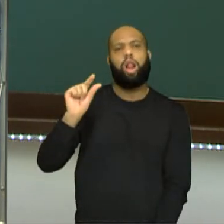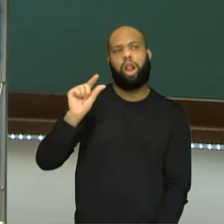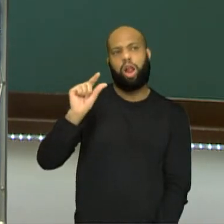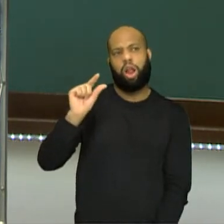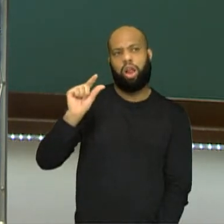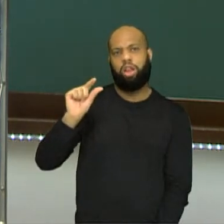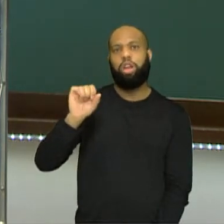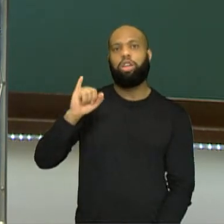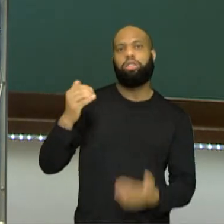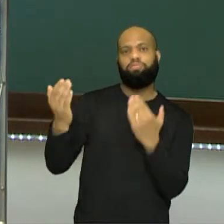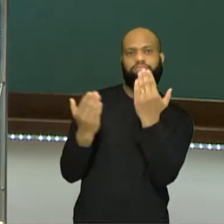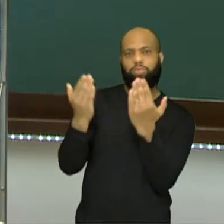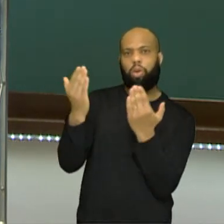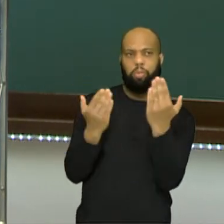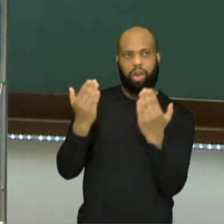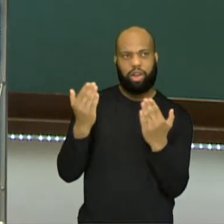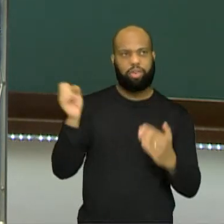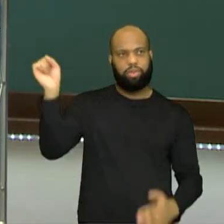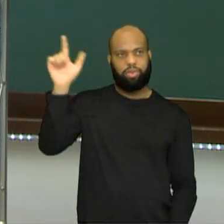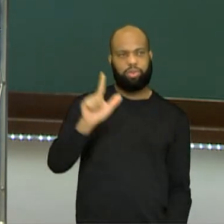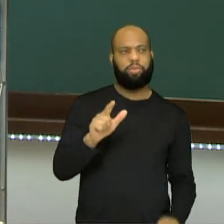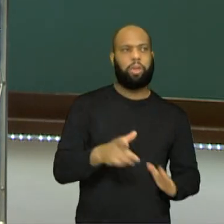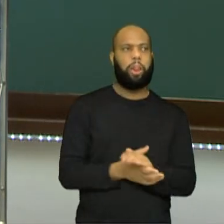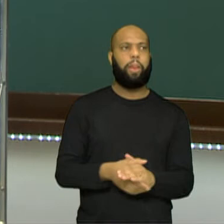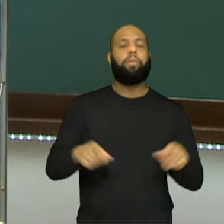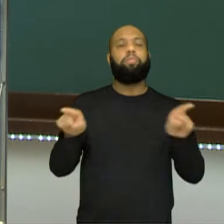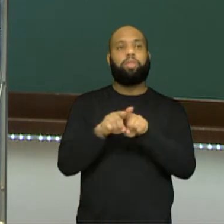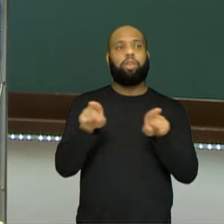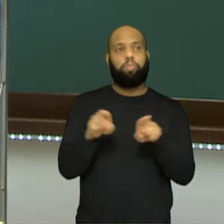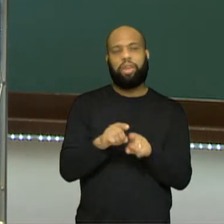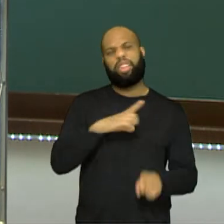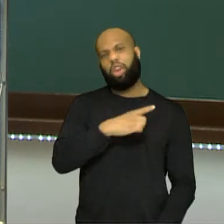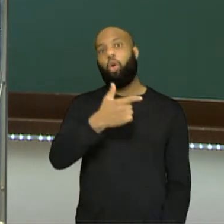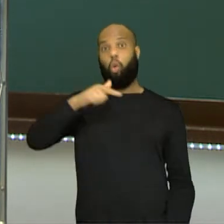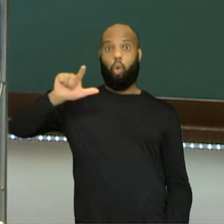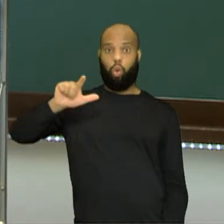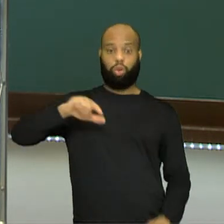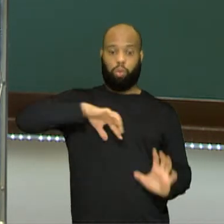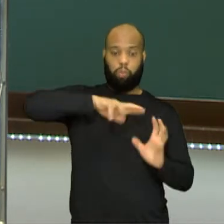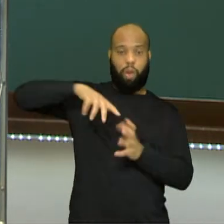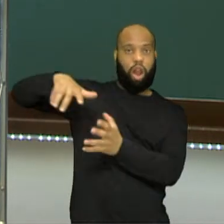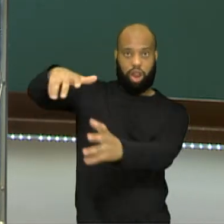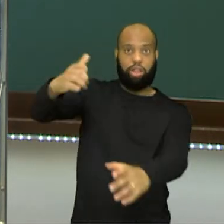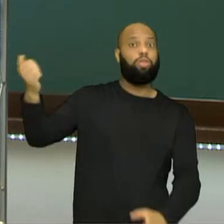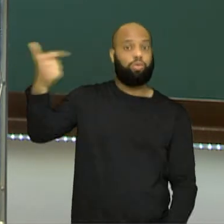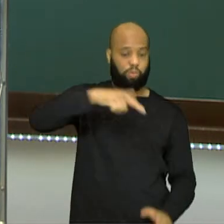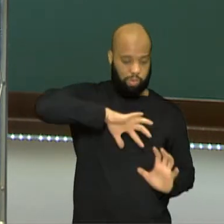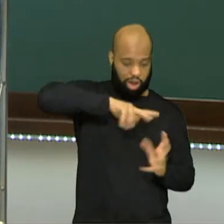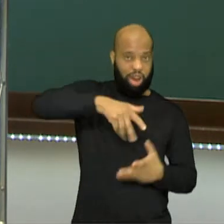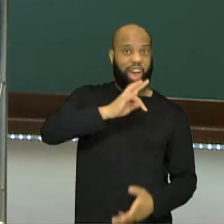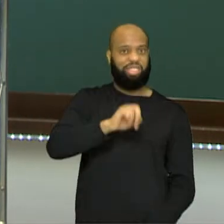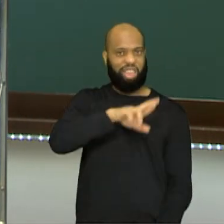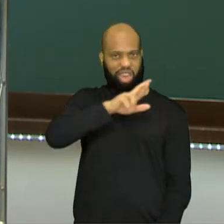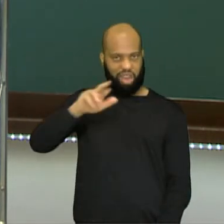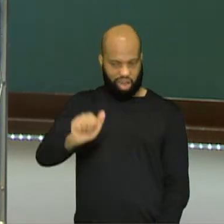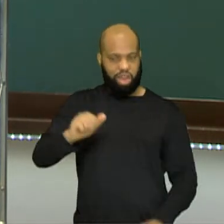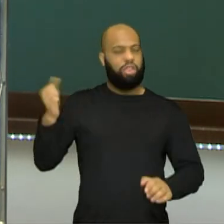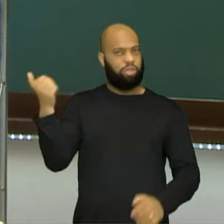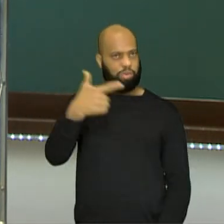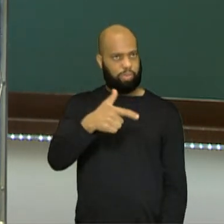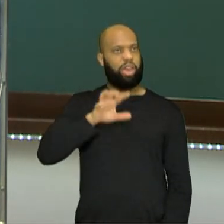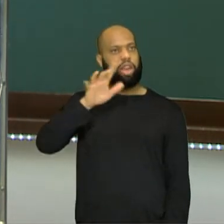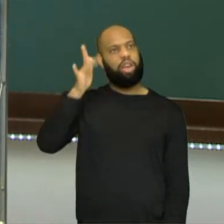relação ao Sol e também em relação a outros planetas, a outras estrelas e por aí vai. Então, essa